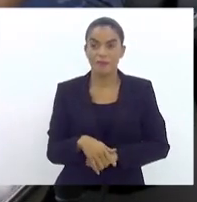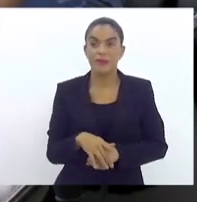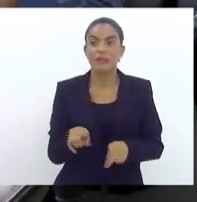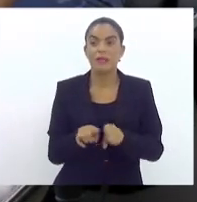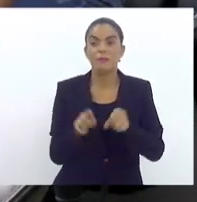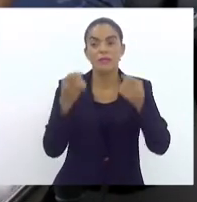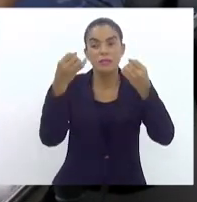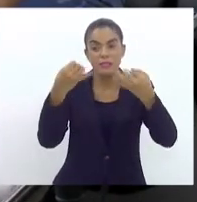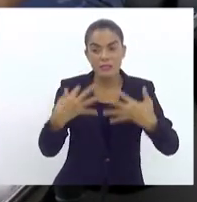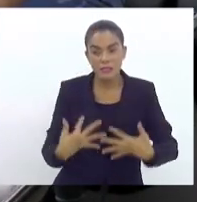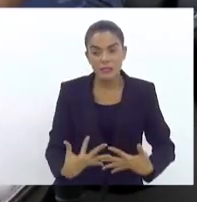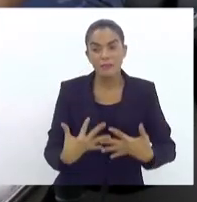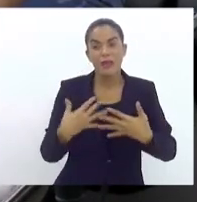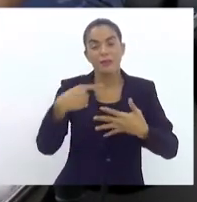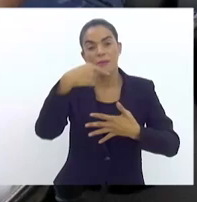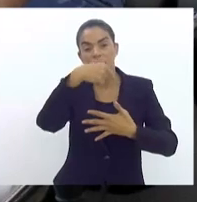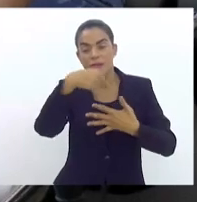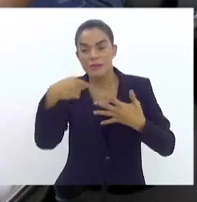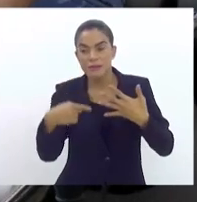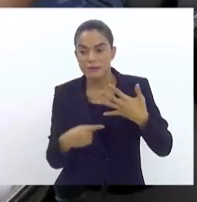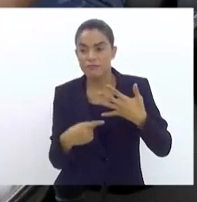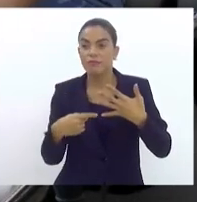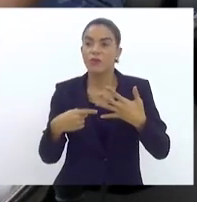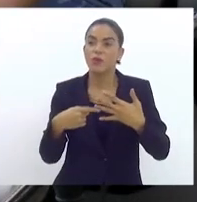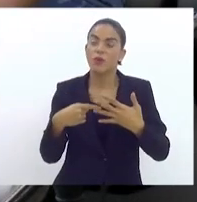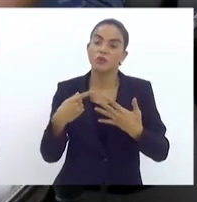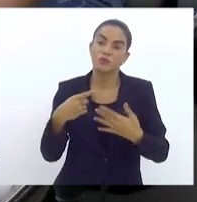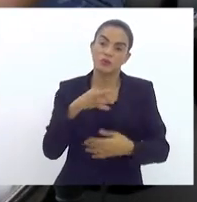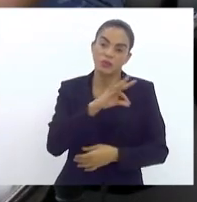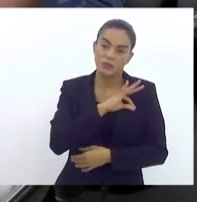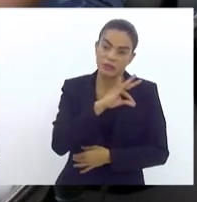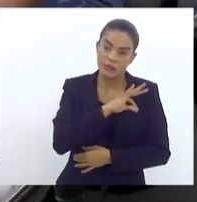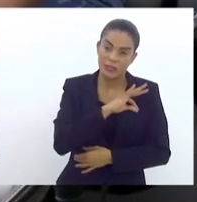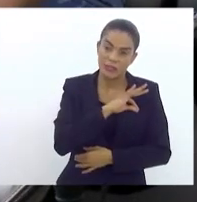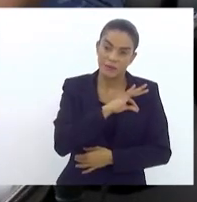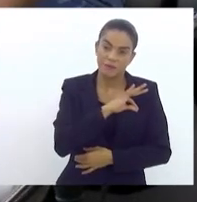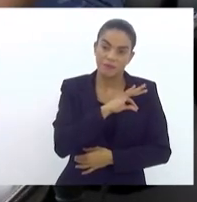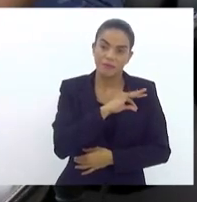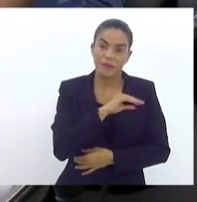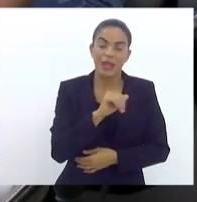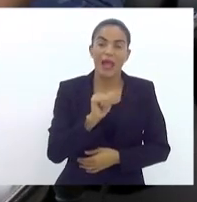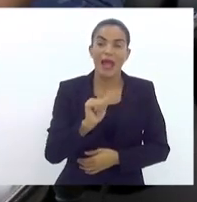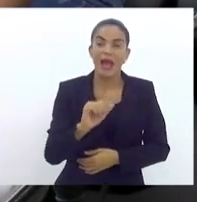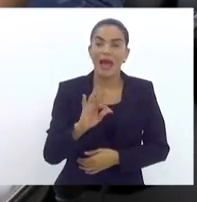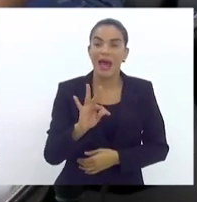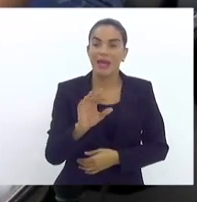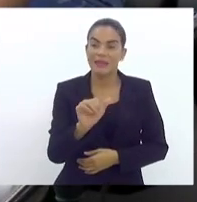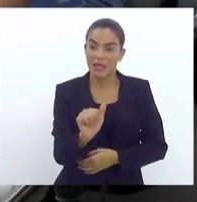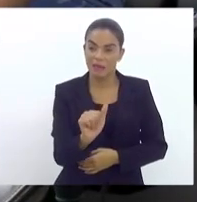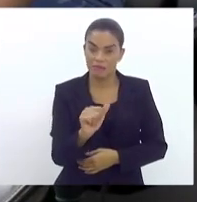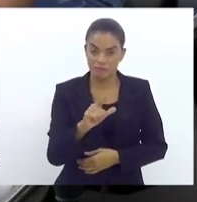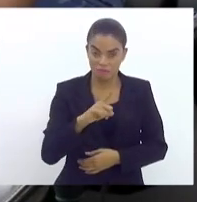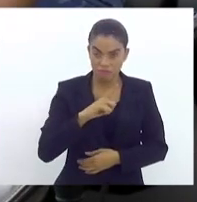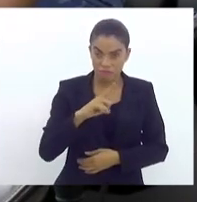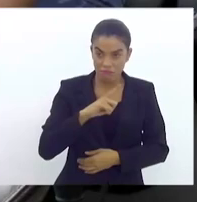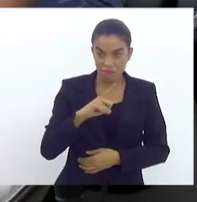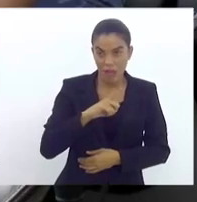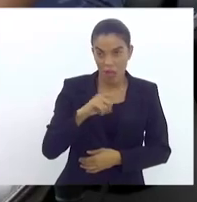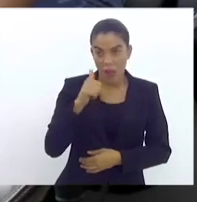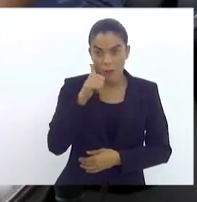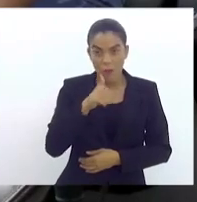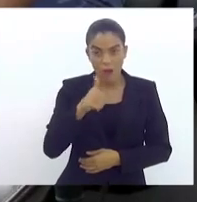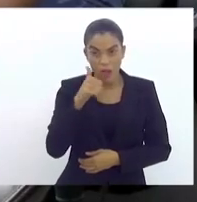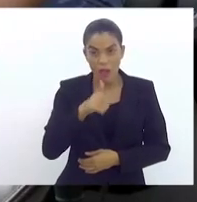explicar e qualificar os nossos policiais no primeiro aspecto né ata notarial tem fé é público Então essa mulher